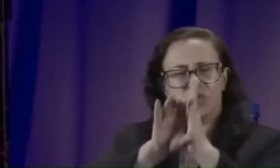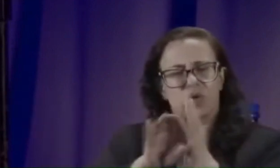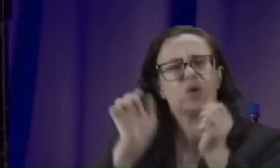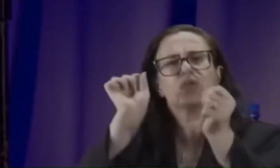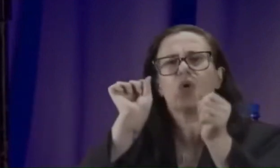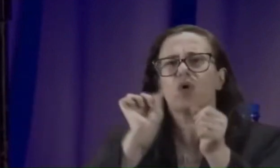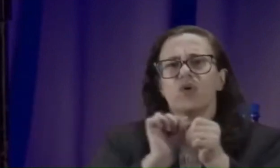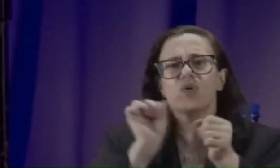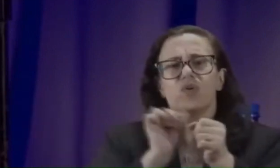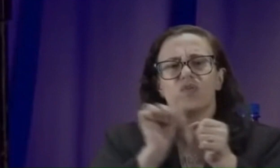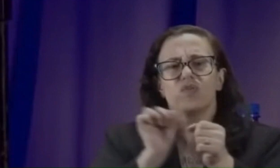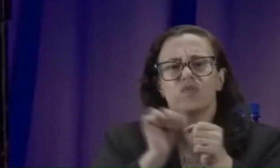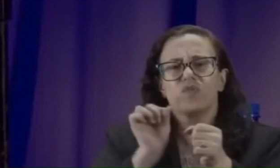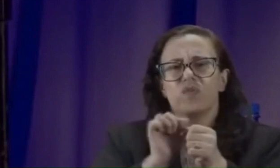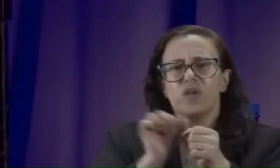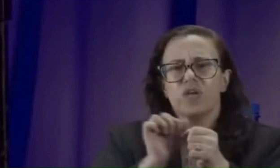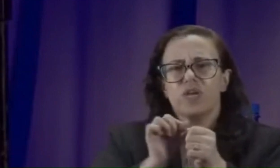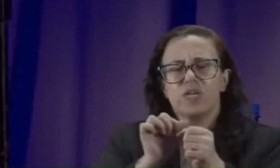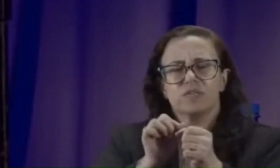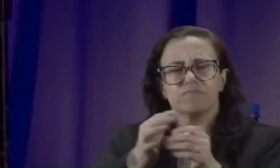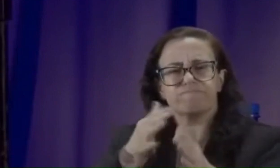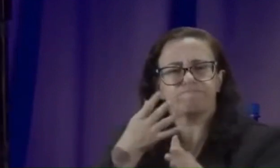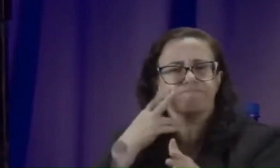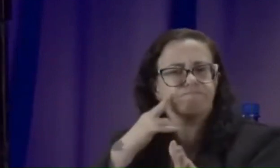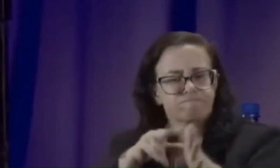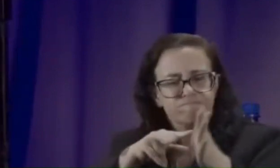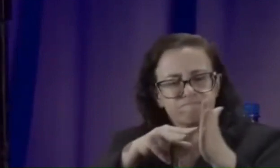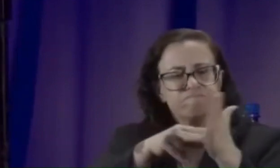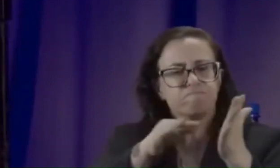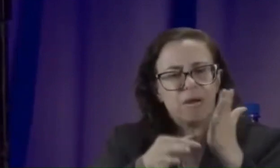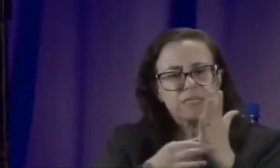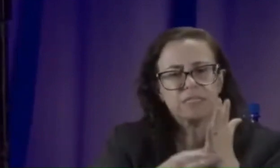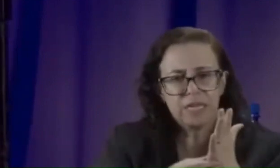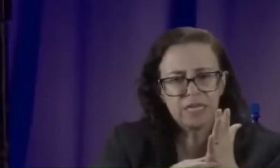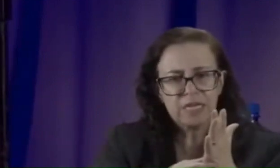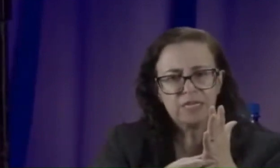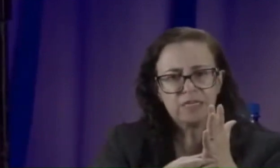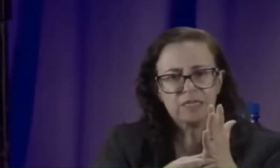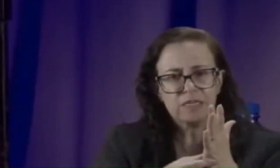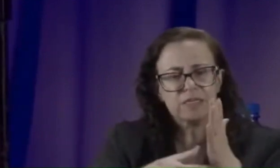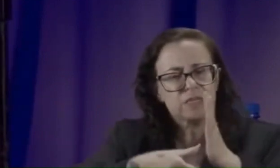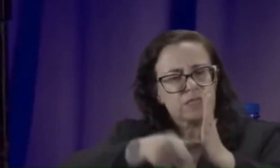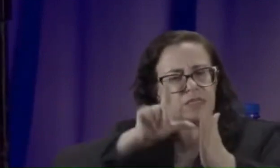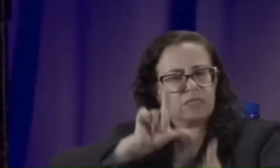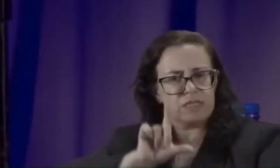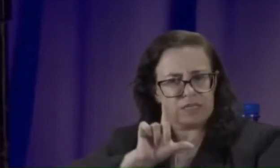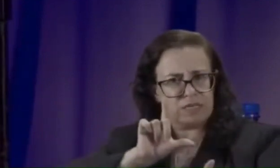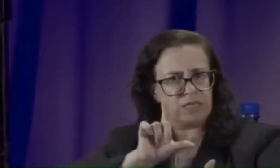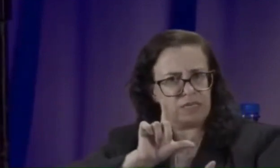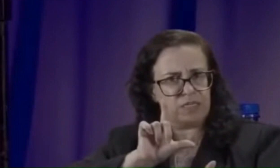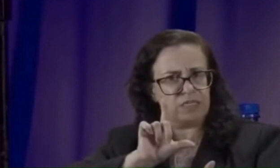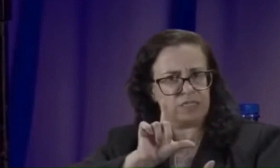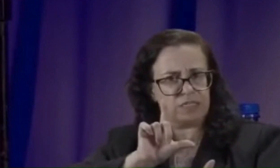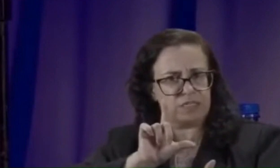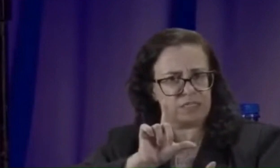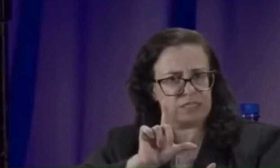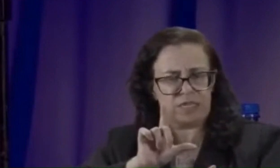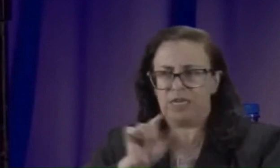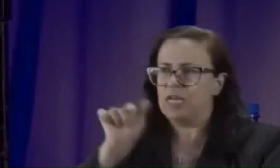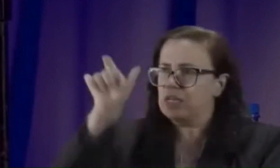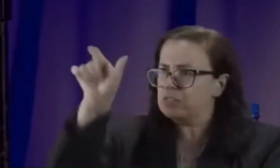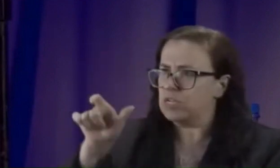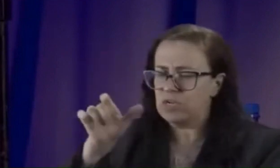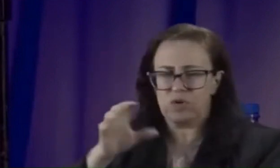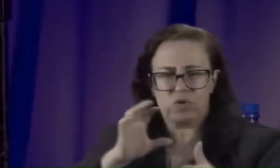matéria, porque um pouco antes, Dalton, também físico, descobriu